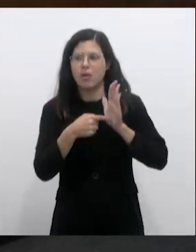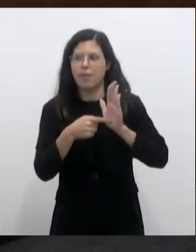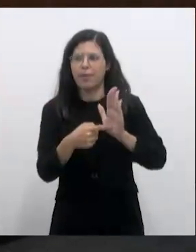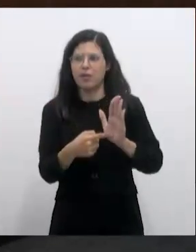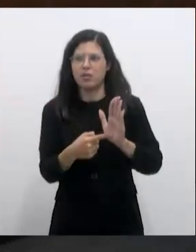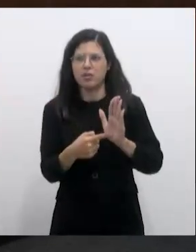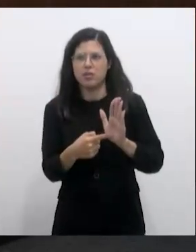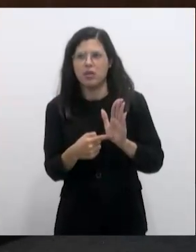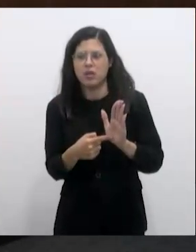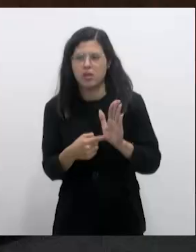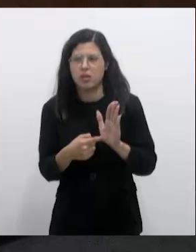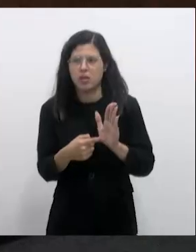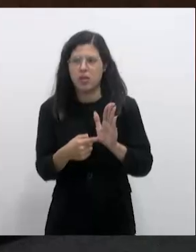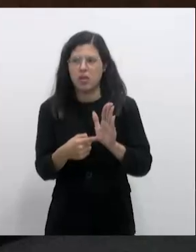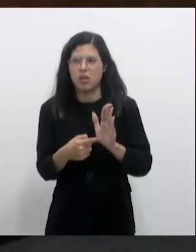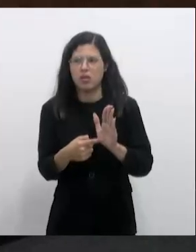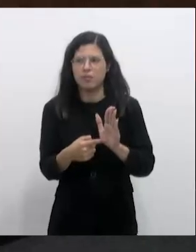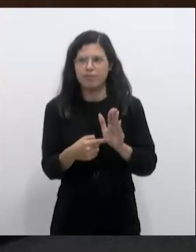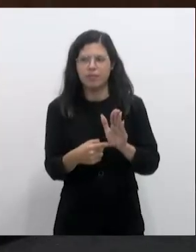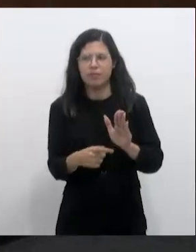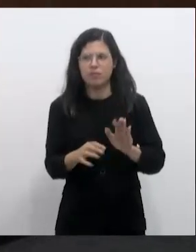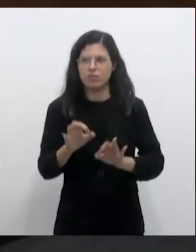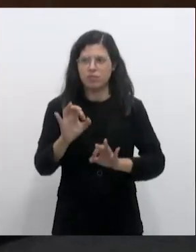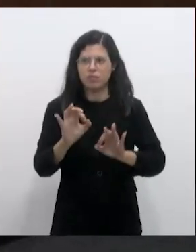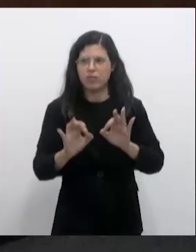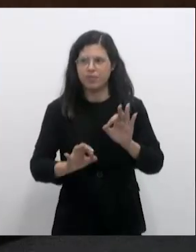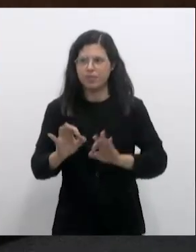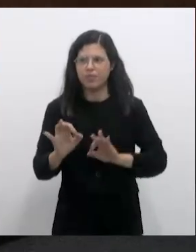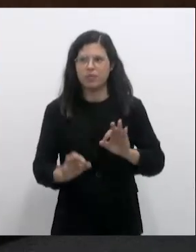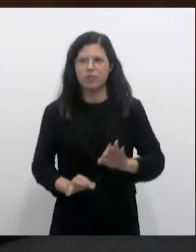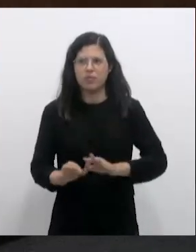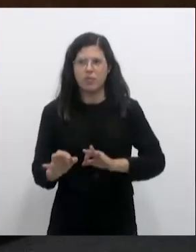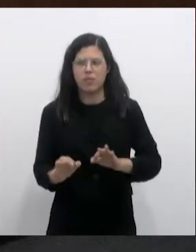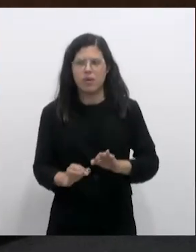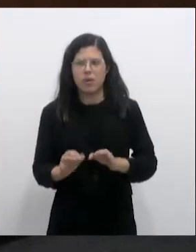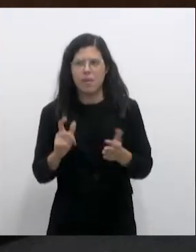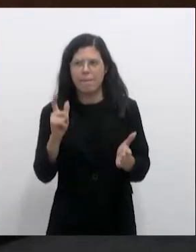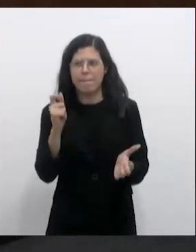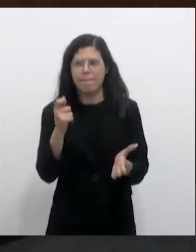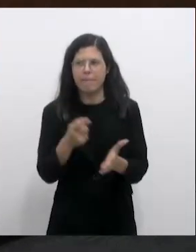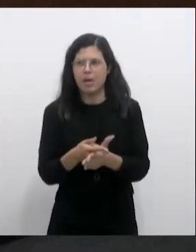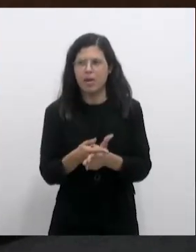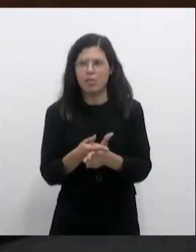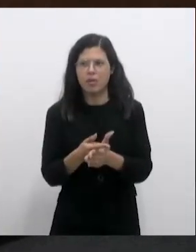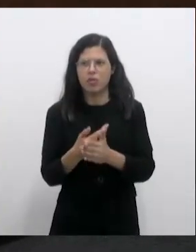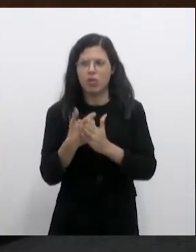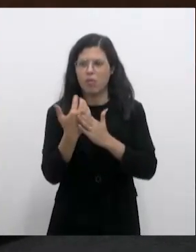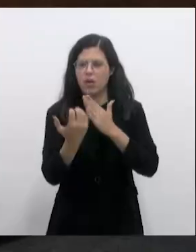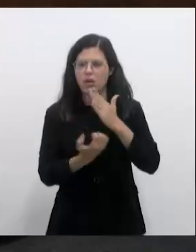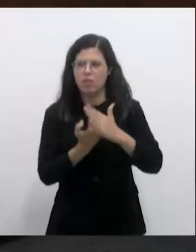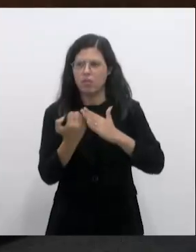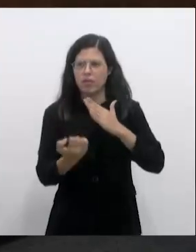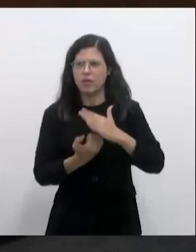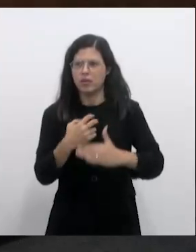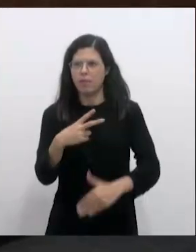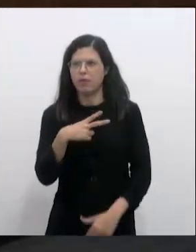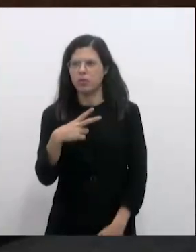apresenta um ajuste de conduta para ressarcimento a uma empresa